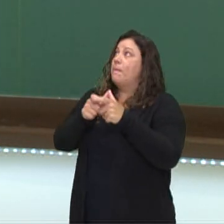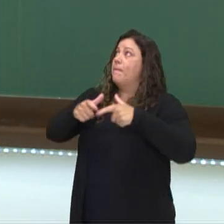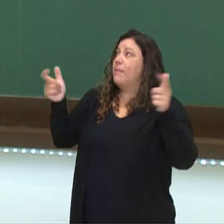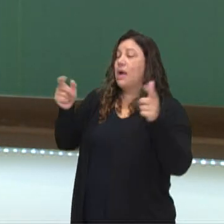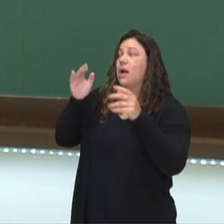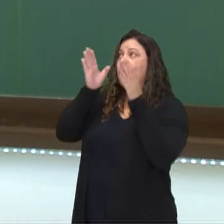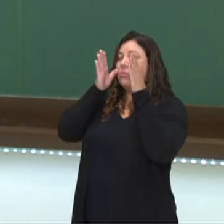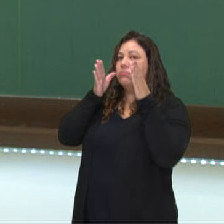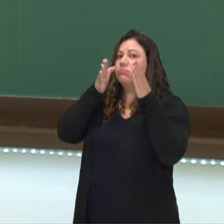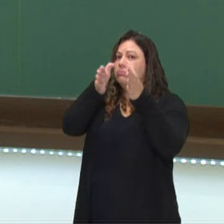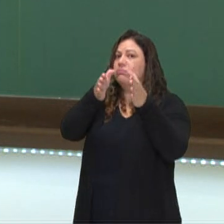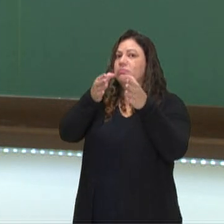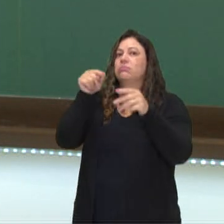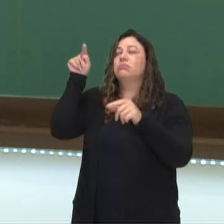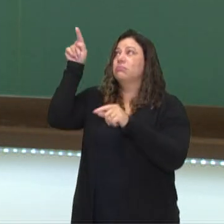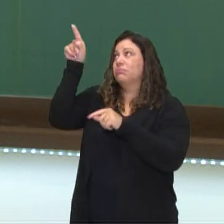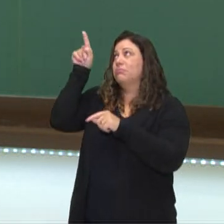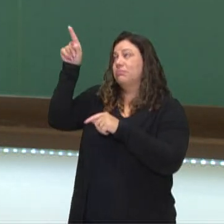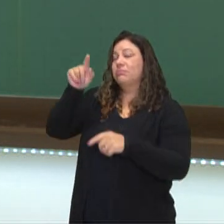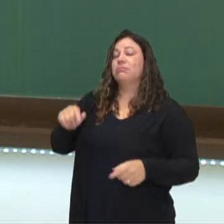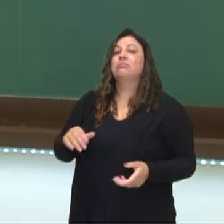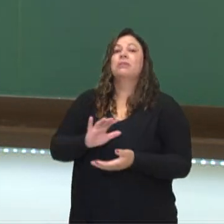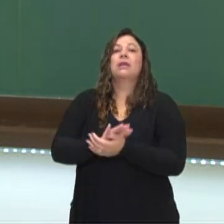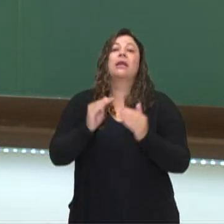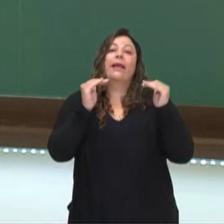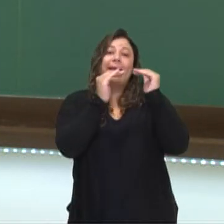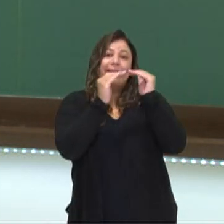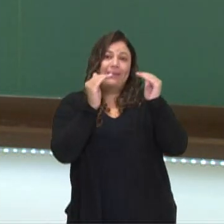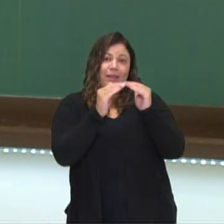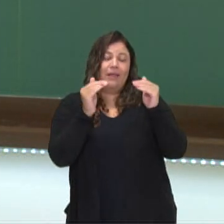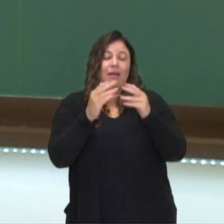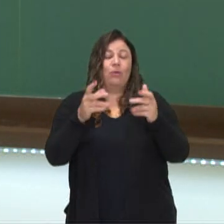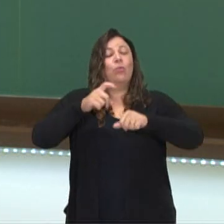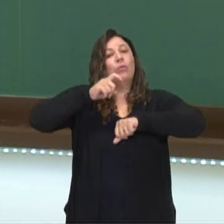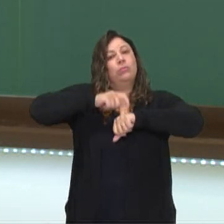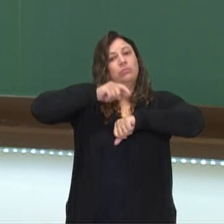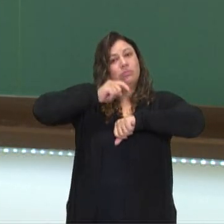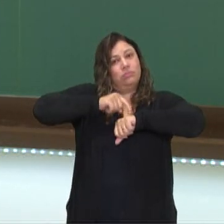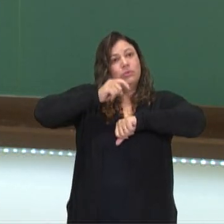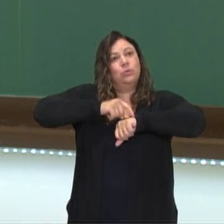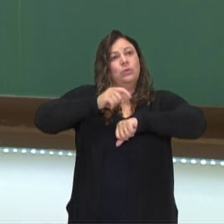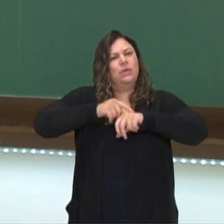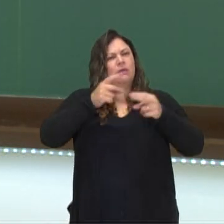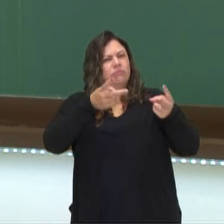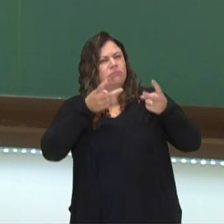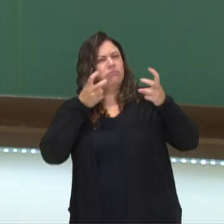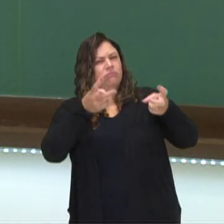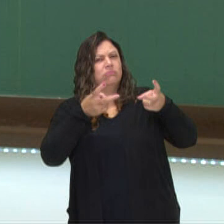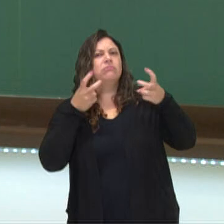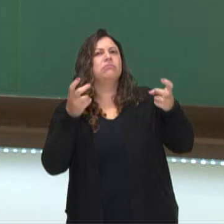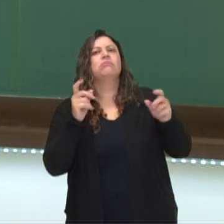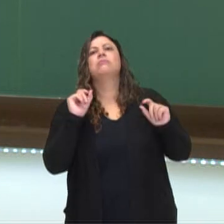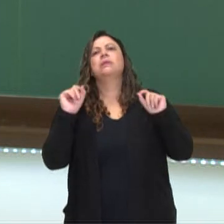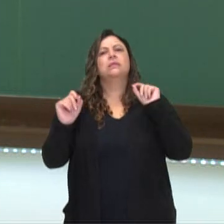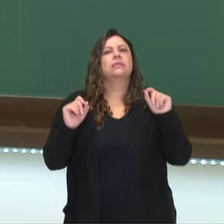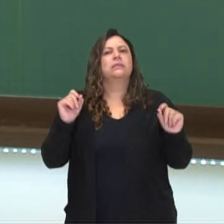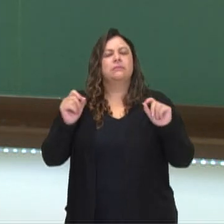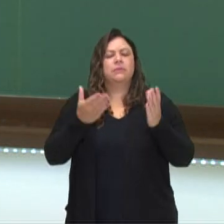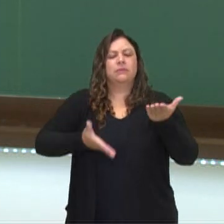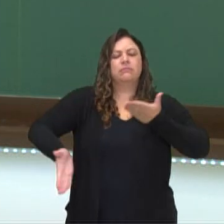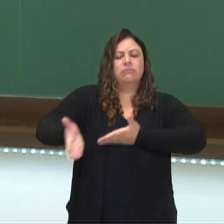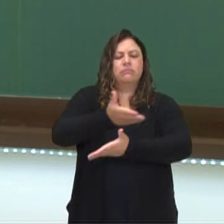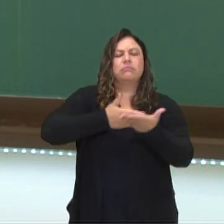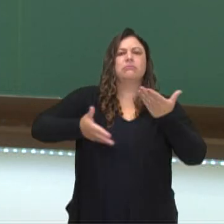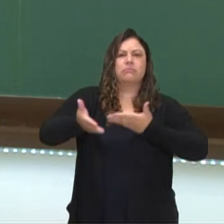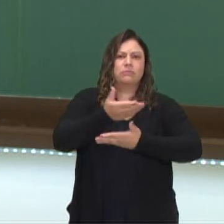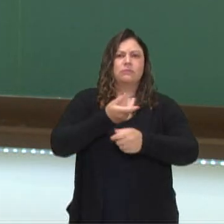concentrar nessas bolsas de valores e que, de acordo com o fuso horário, a gente vai perceber que a circulação de